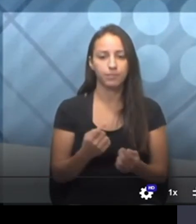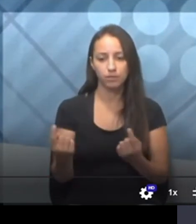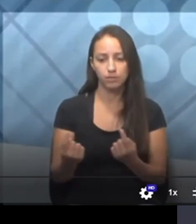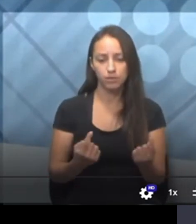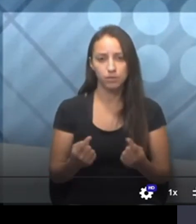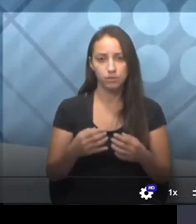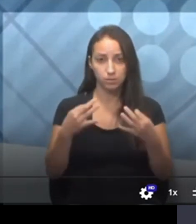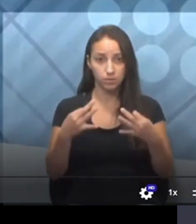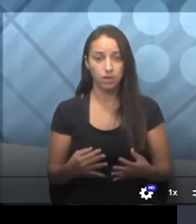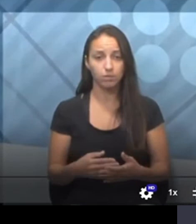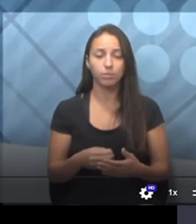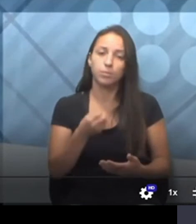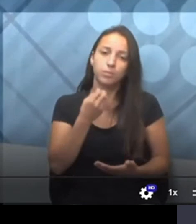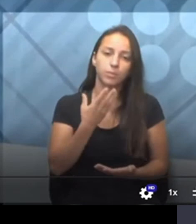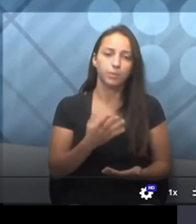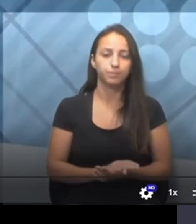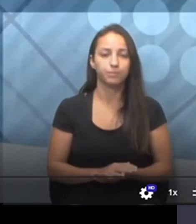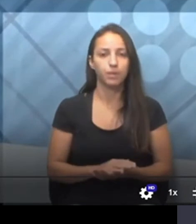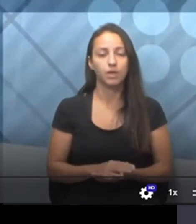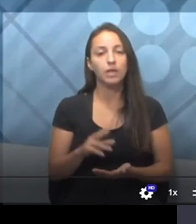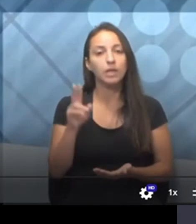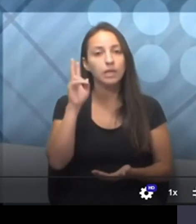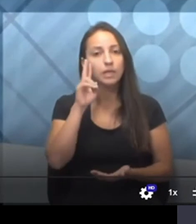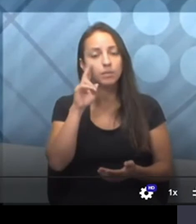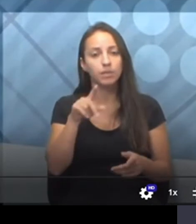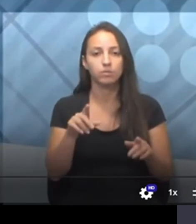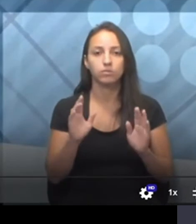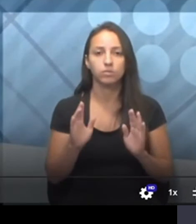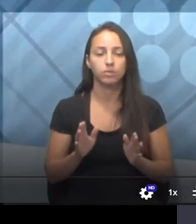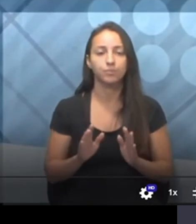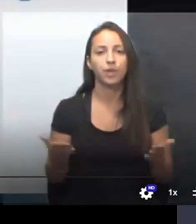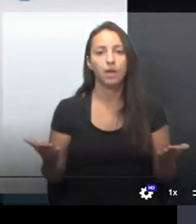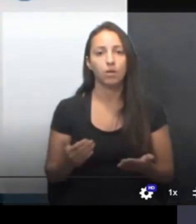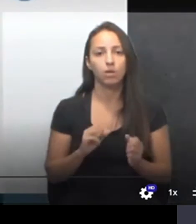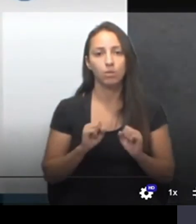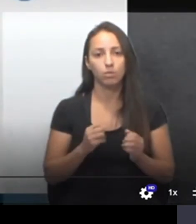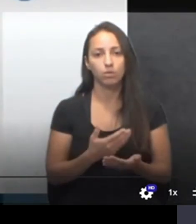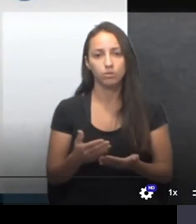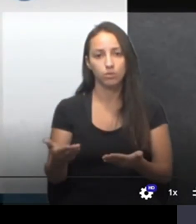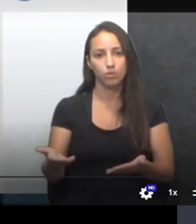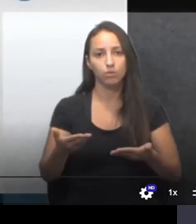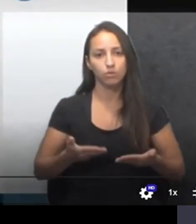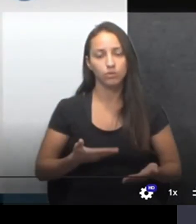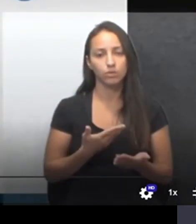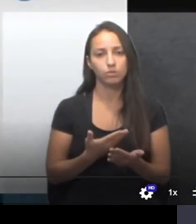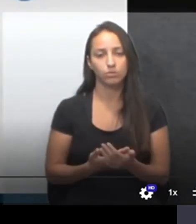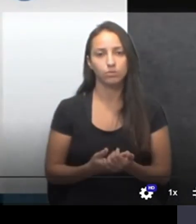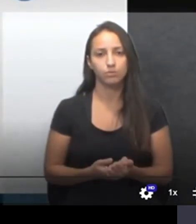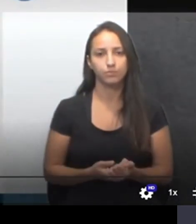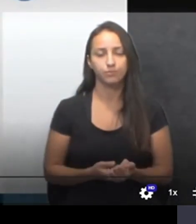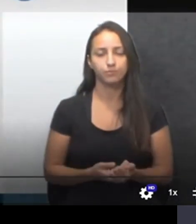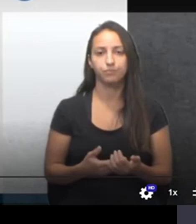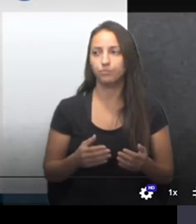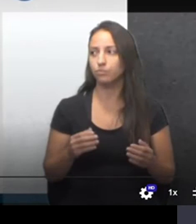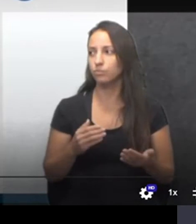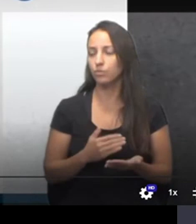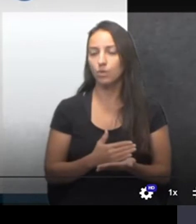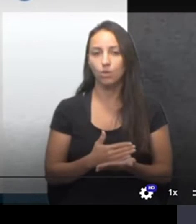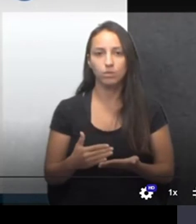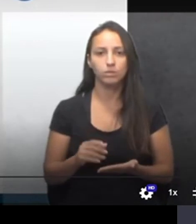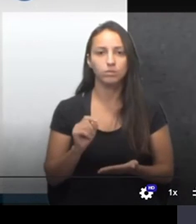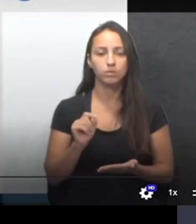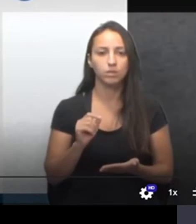relacionando corretamente. Bom, lembrando disso, então, nós podemos ir para o convite ao estudo. Nessa aula, nós conversaremos